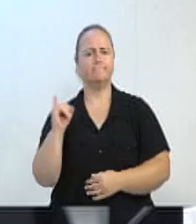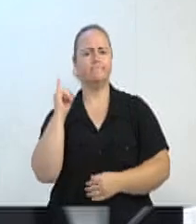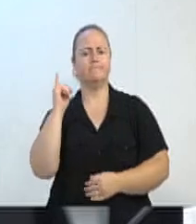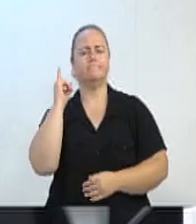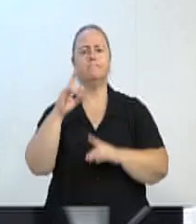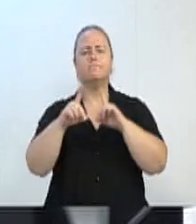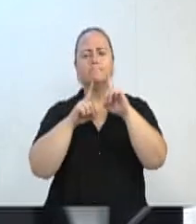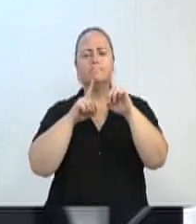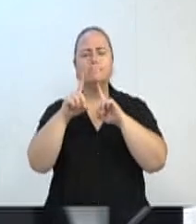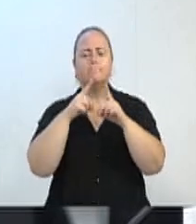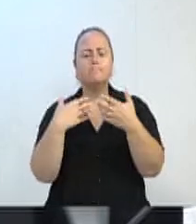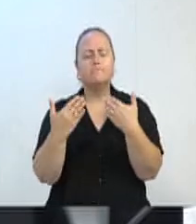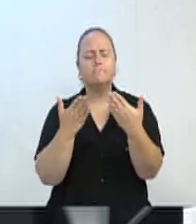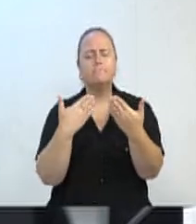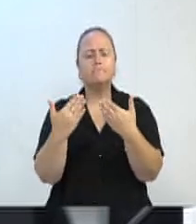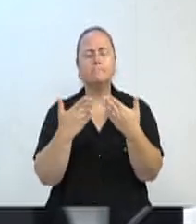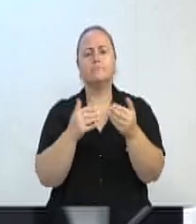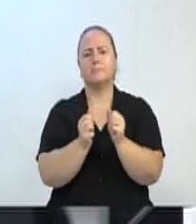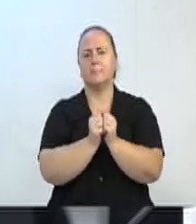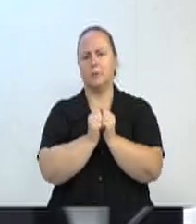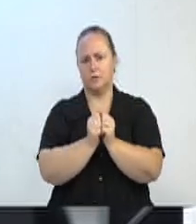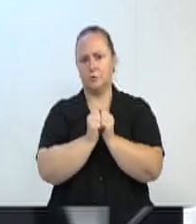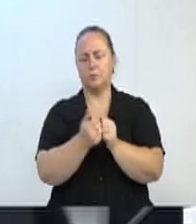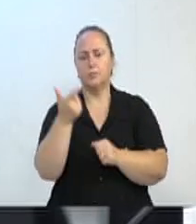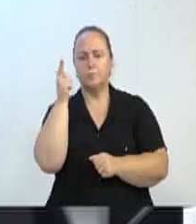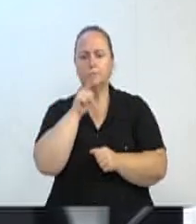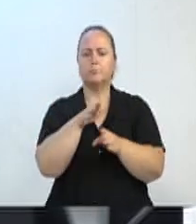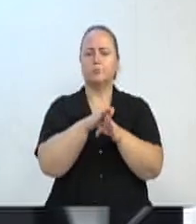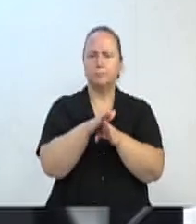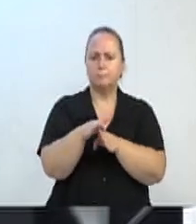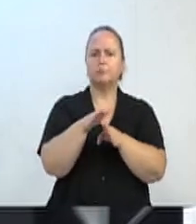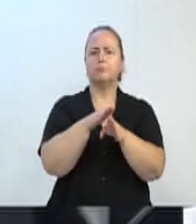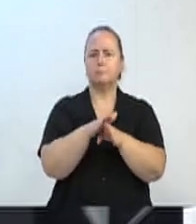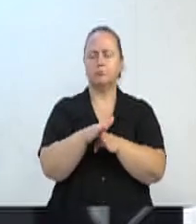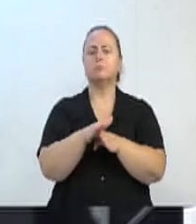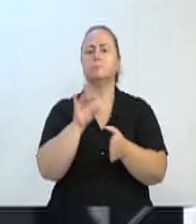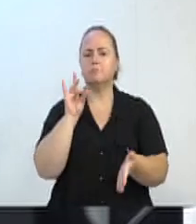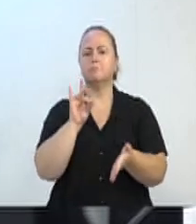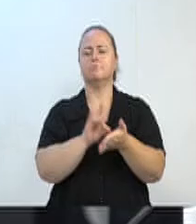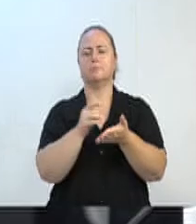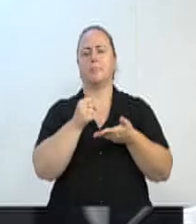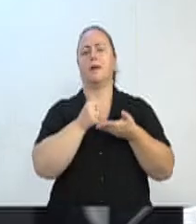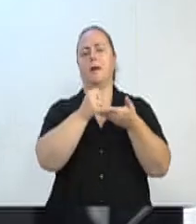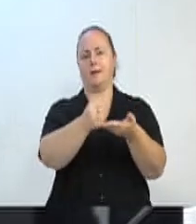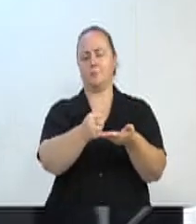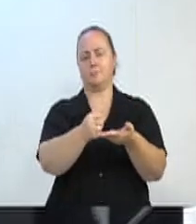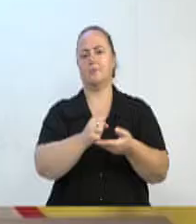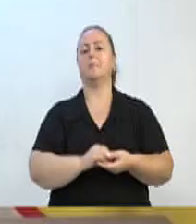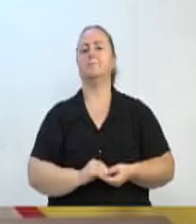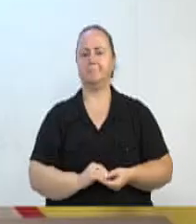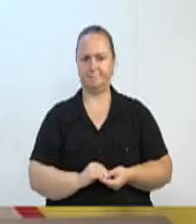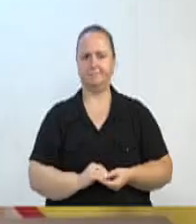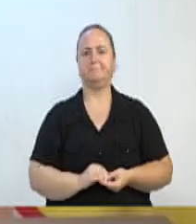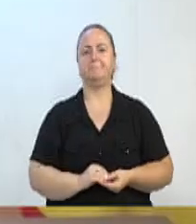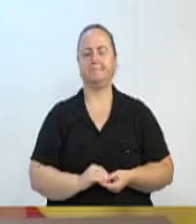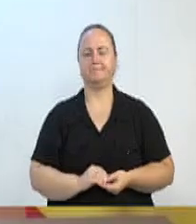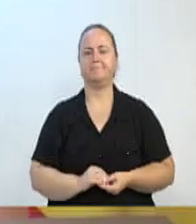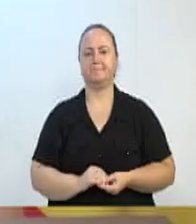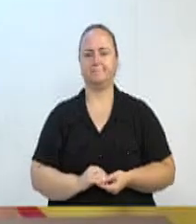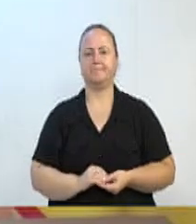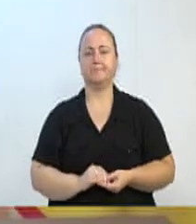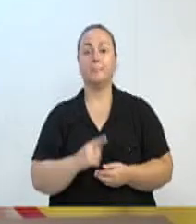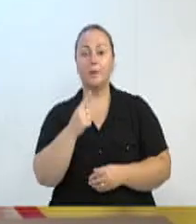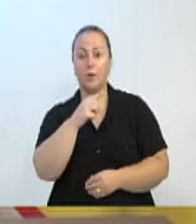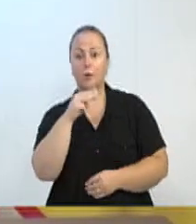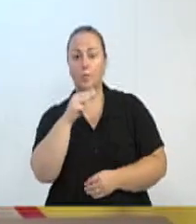faço esse diálogo permanente com essas instituições para orientá-los e incentivá-los a contribuir com a informativo parabéns a dor obrigado Mais ou